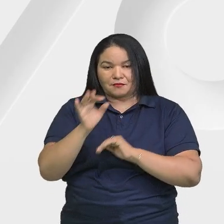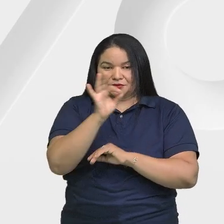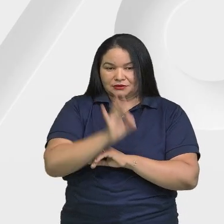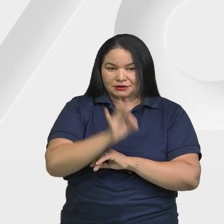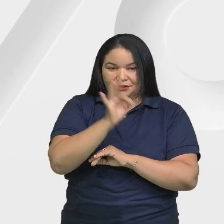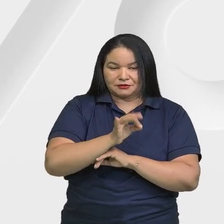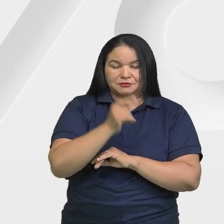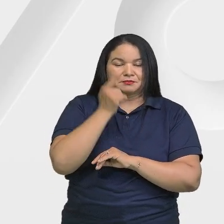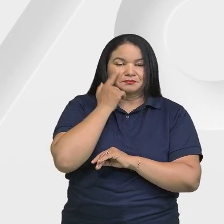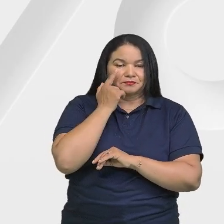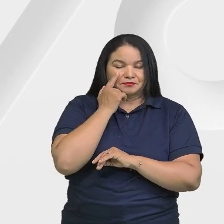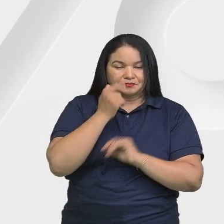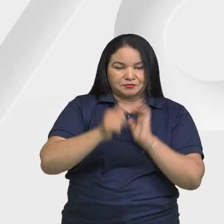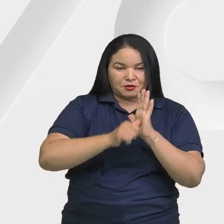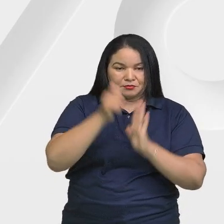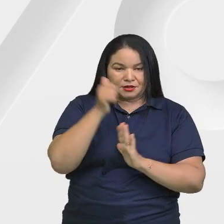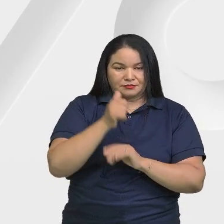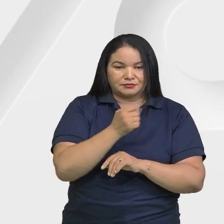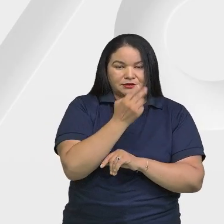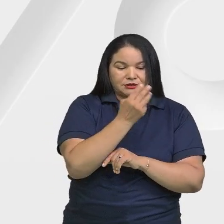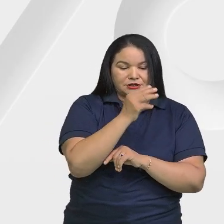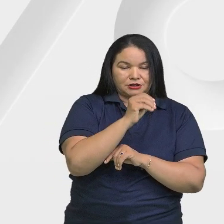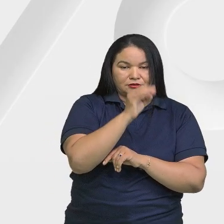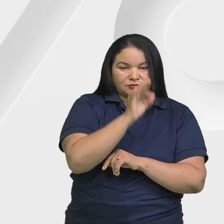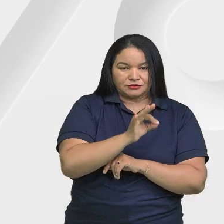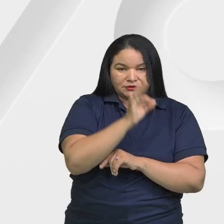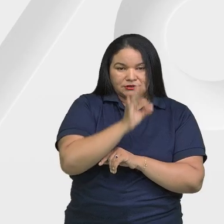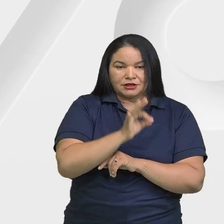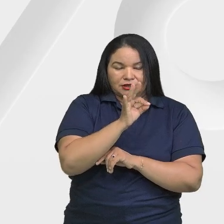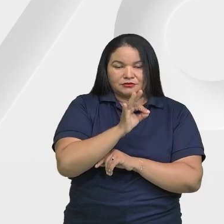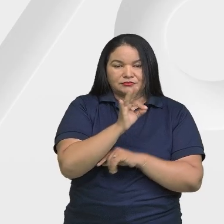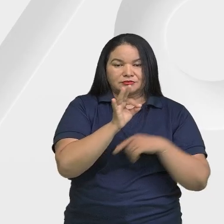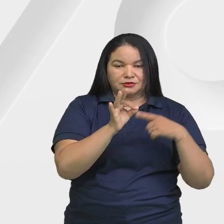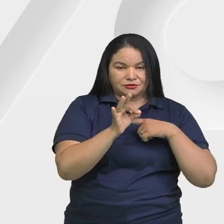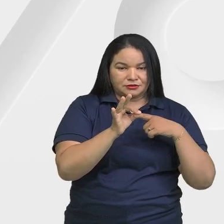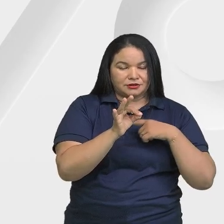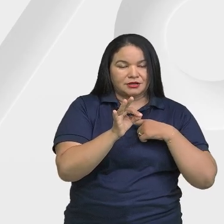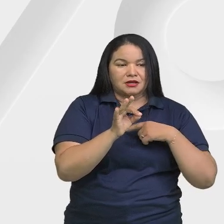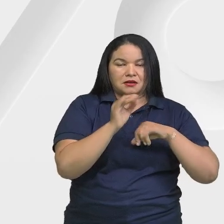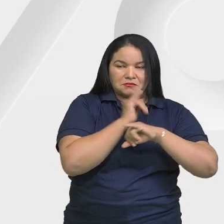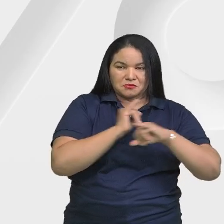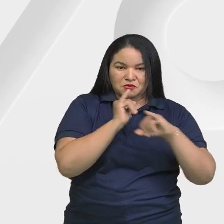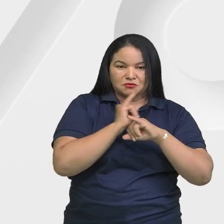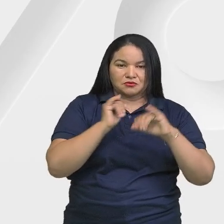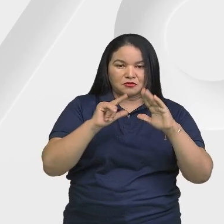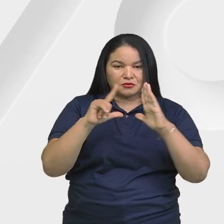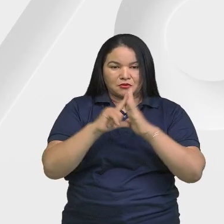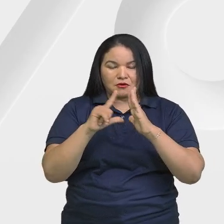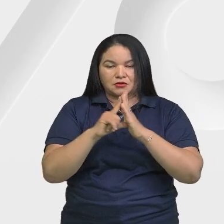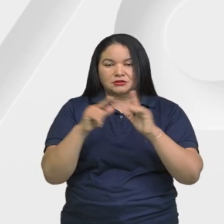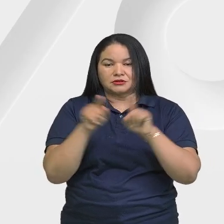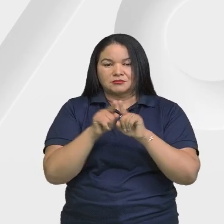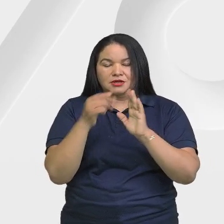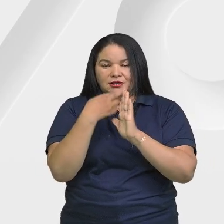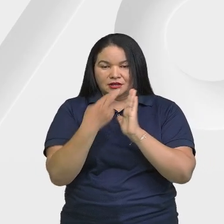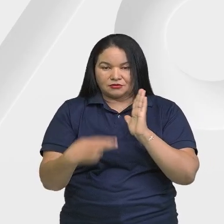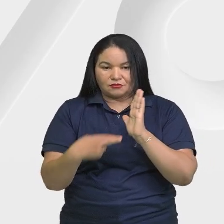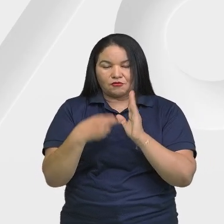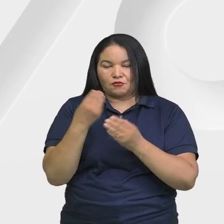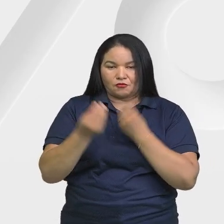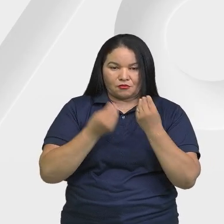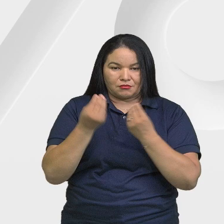primeiro exemplo. 30% é a forma que geralmente vemos em anúncios de loja e relatórios. Quando vemos